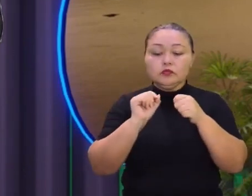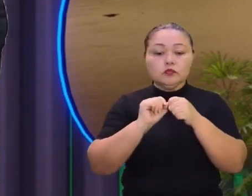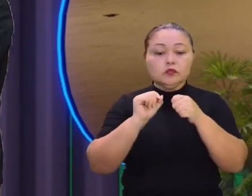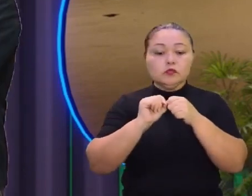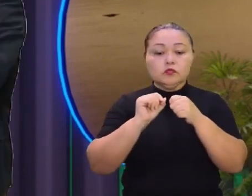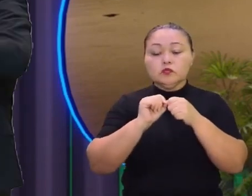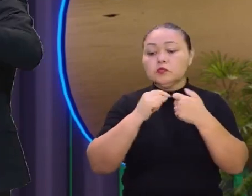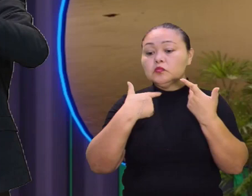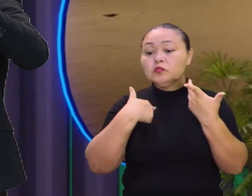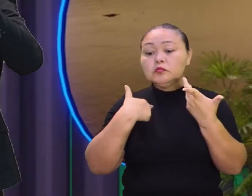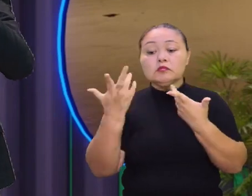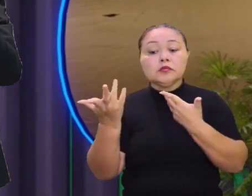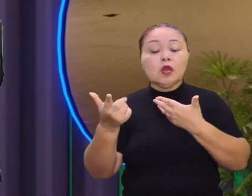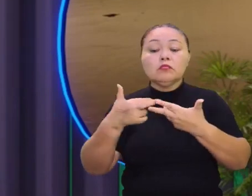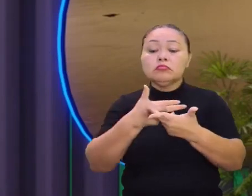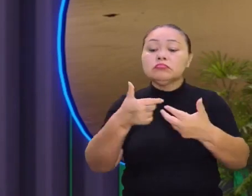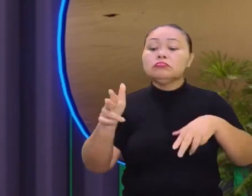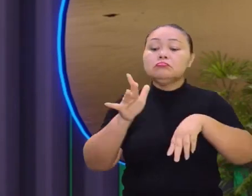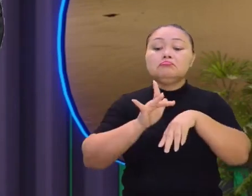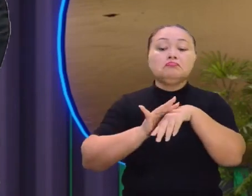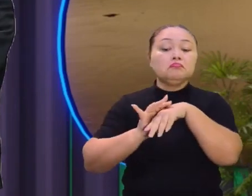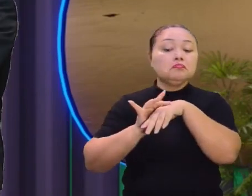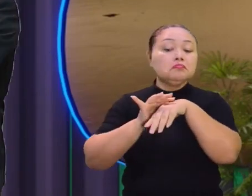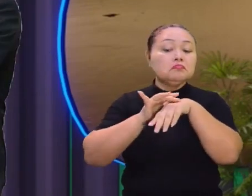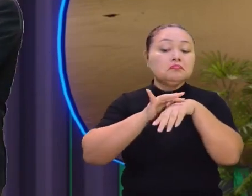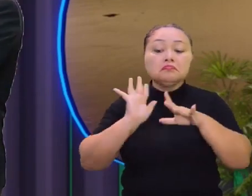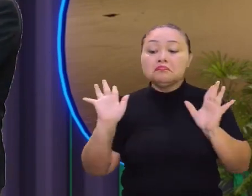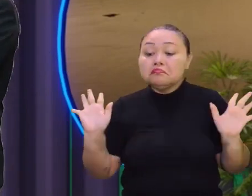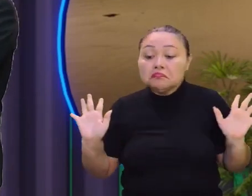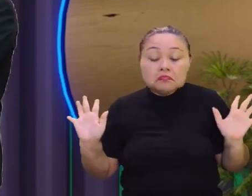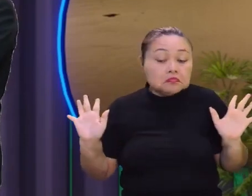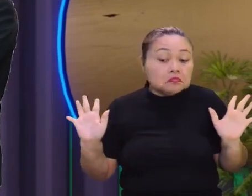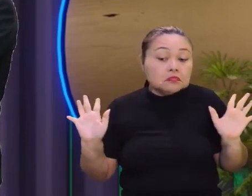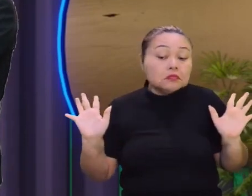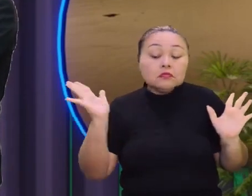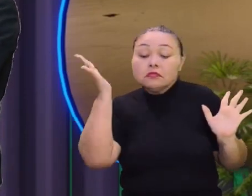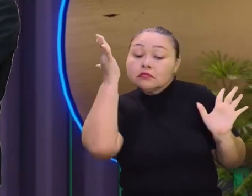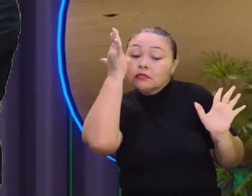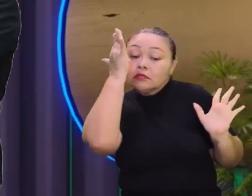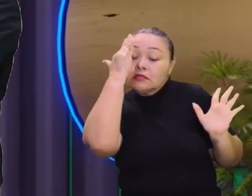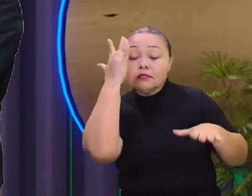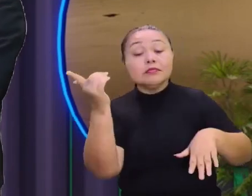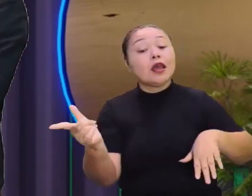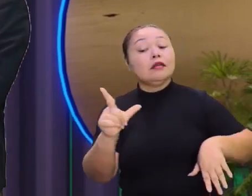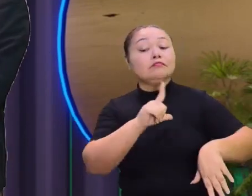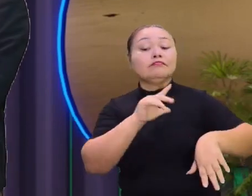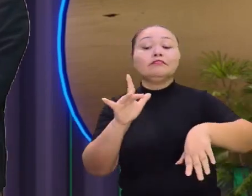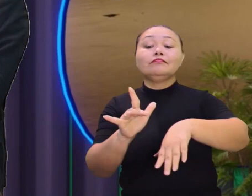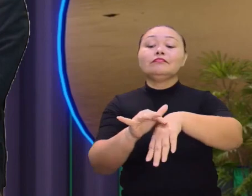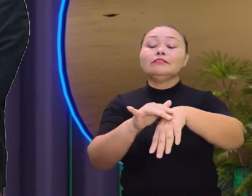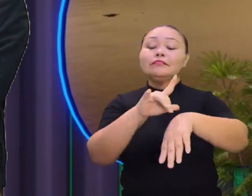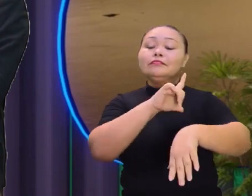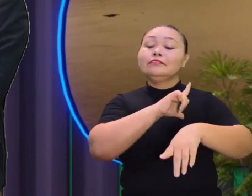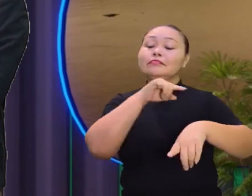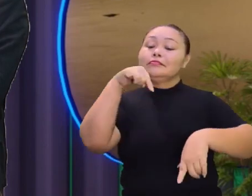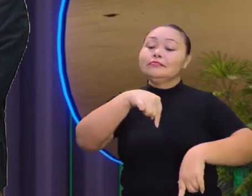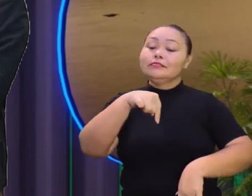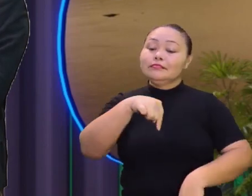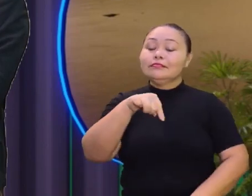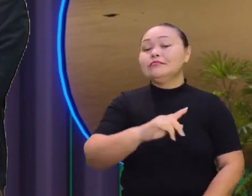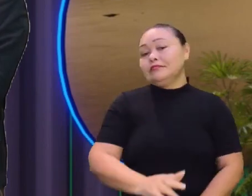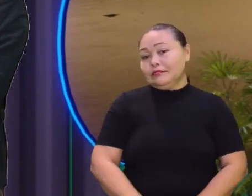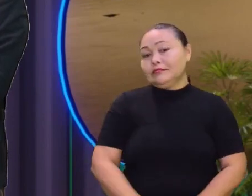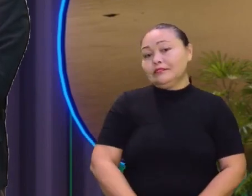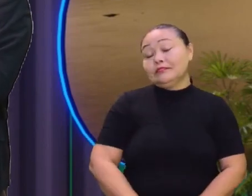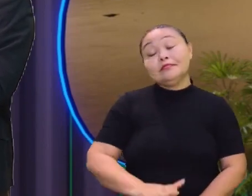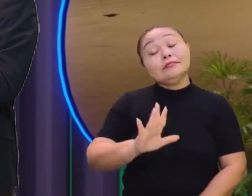estudo endêmico, não fizeram estudo para saber as doenças que tinham na região. Isso mesmo. É